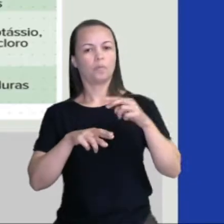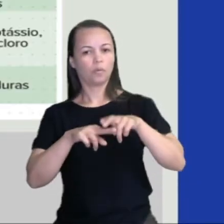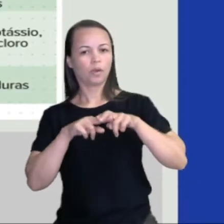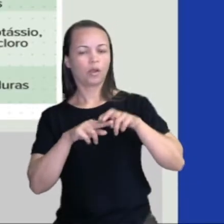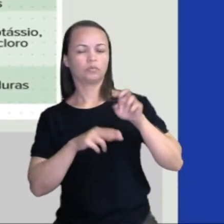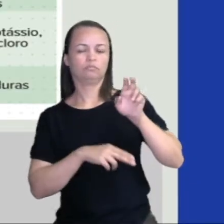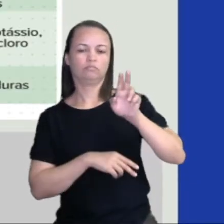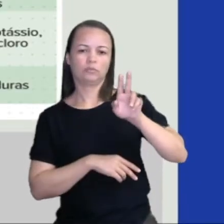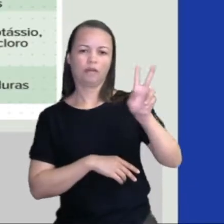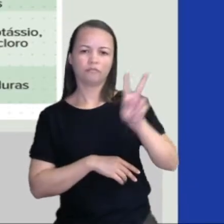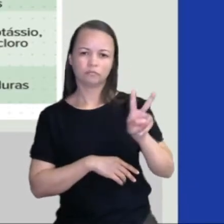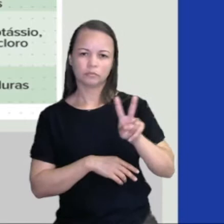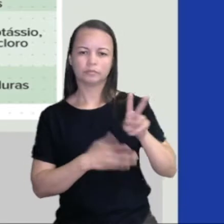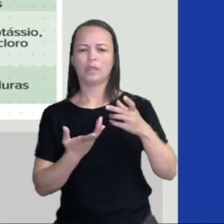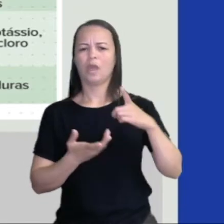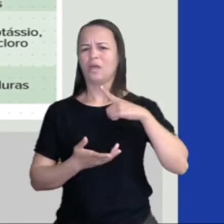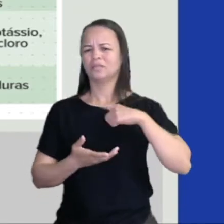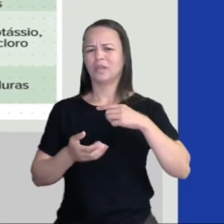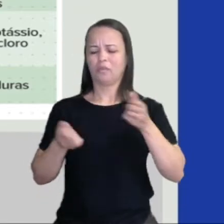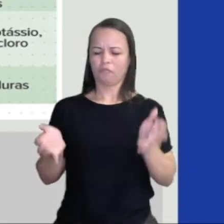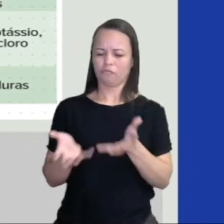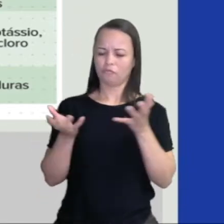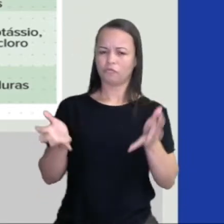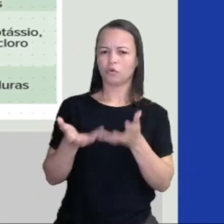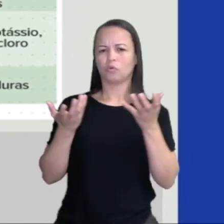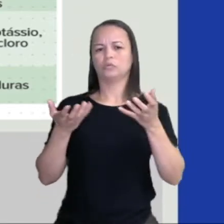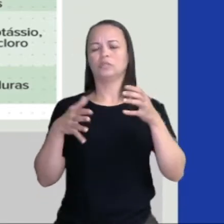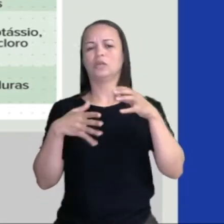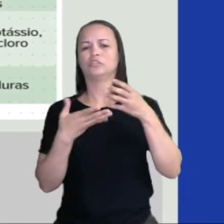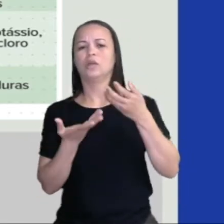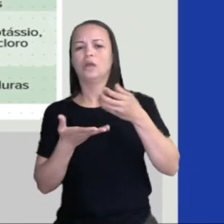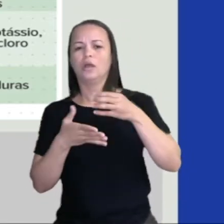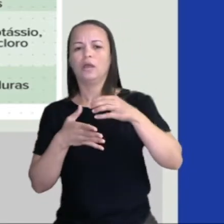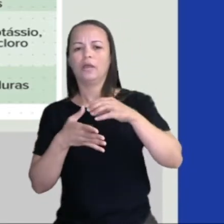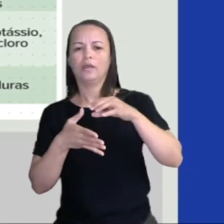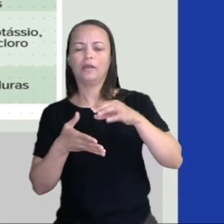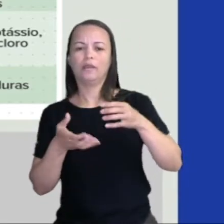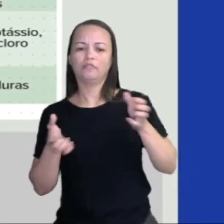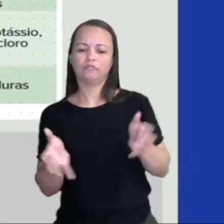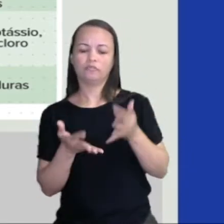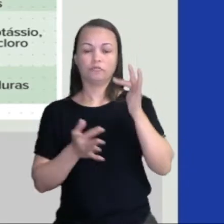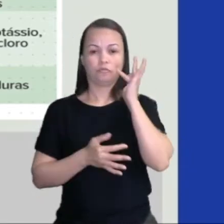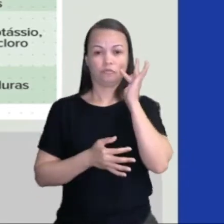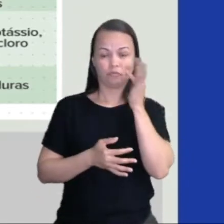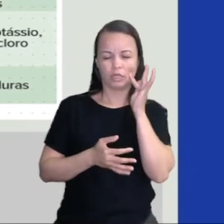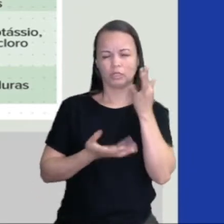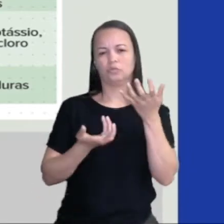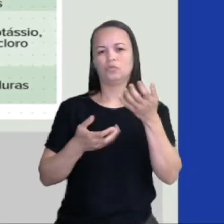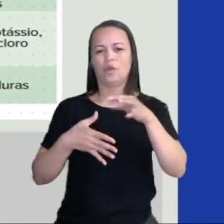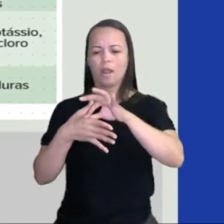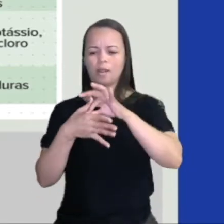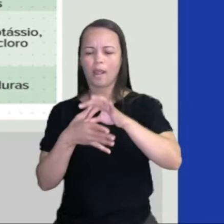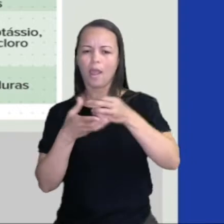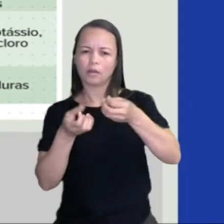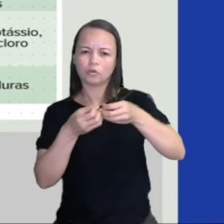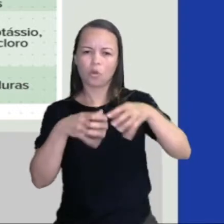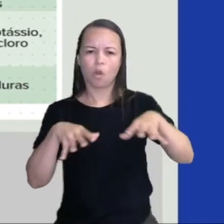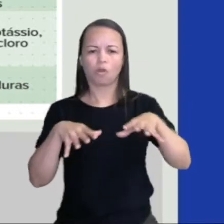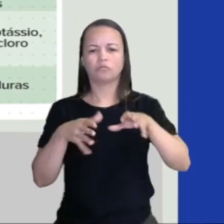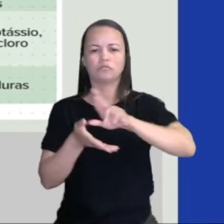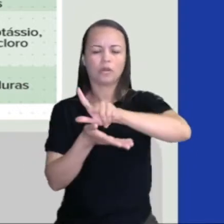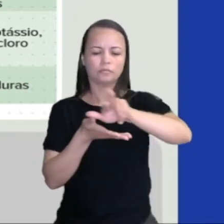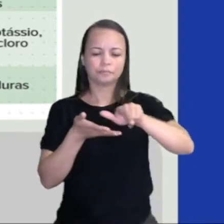gente tem frutas, verduras, legumes, né? Carnes, ovos e cereais. E aí não posso também deixar de falar